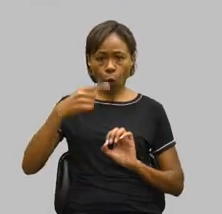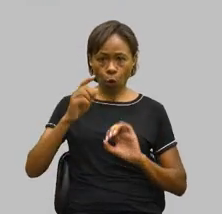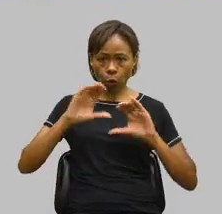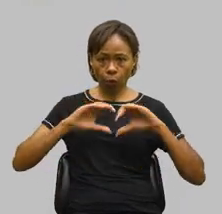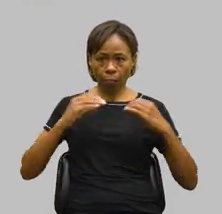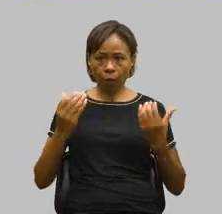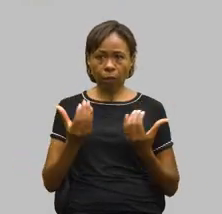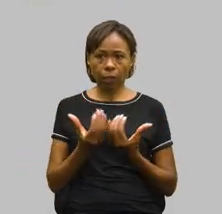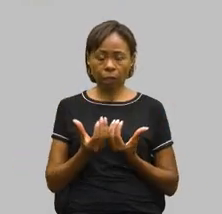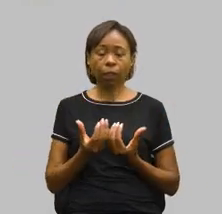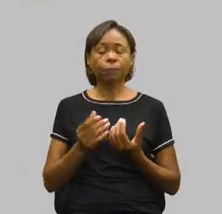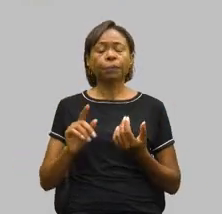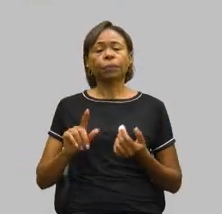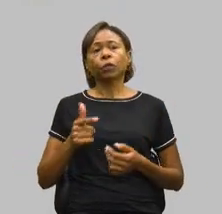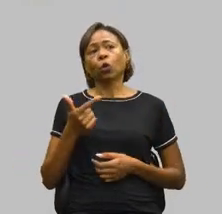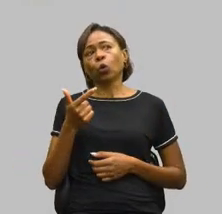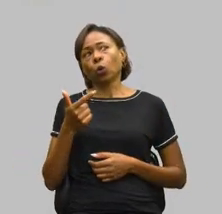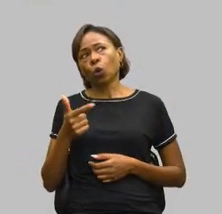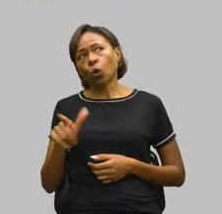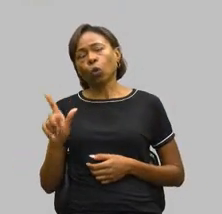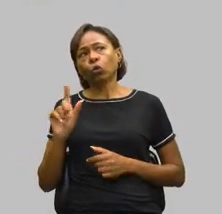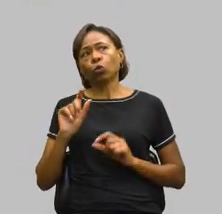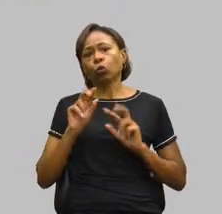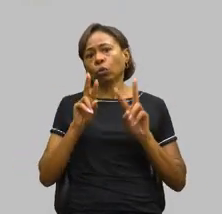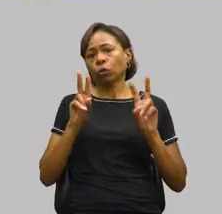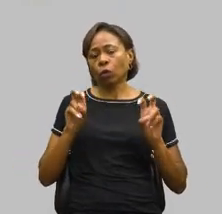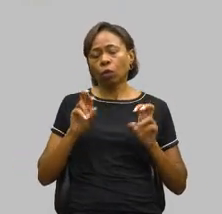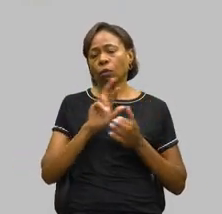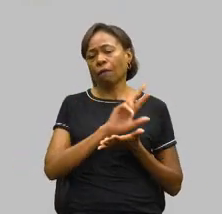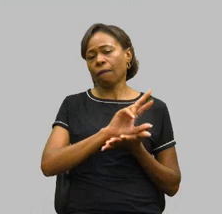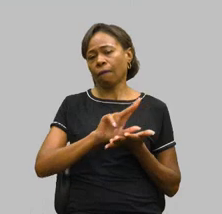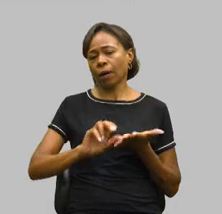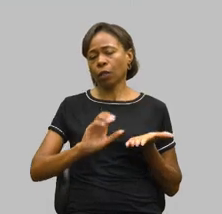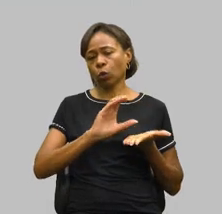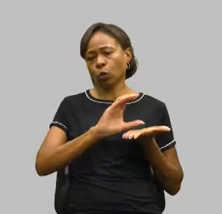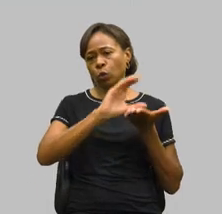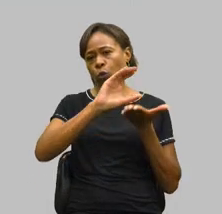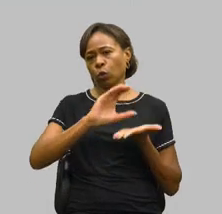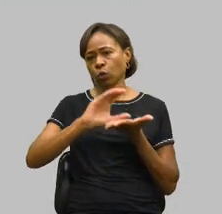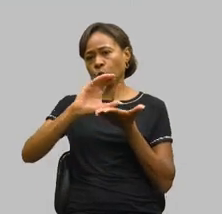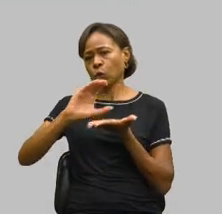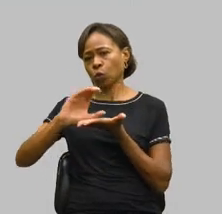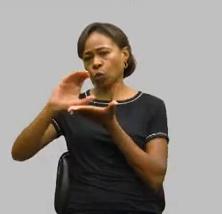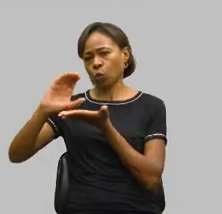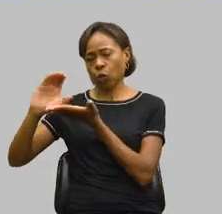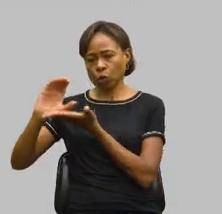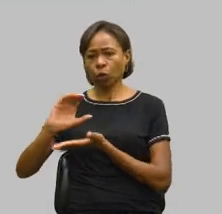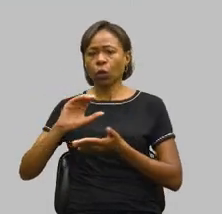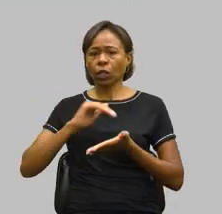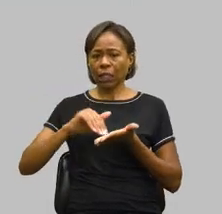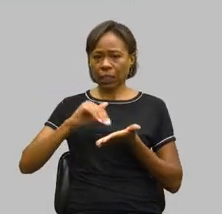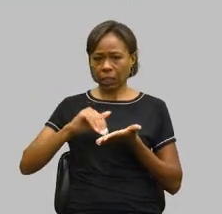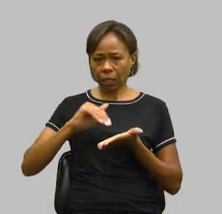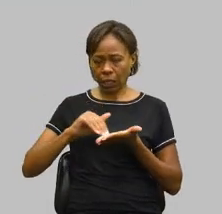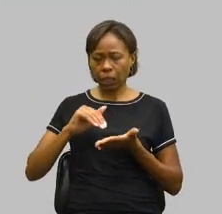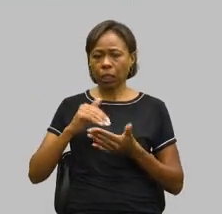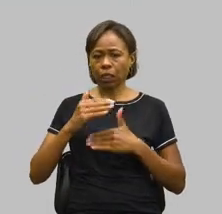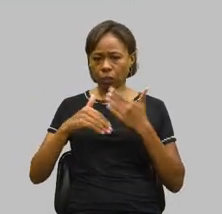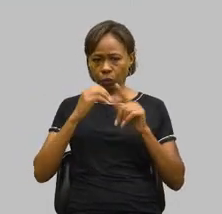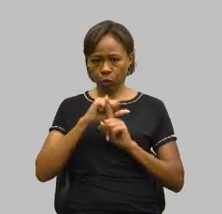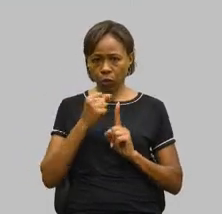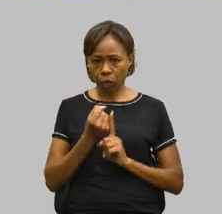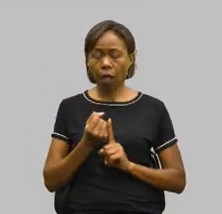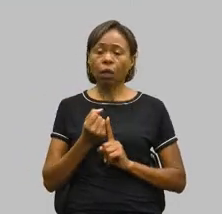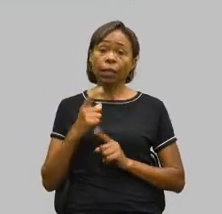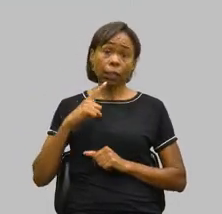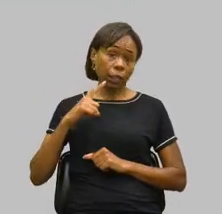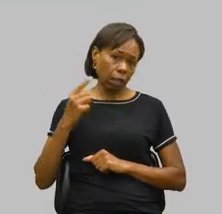bom em relação aos inúmeros conselhos da cedes é é interessante mesmo com a a reforma administrativa e